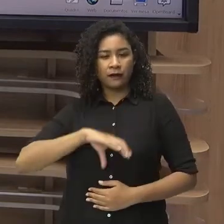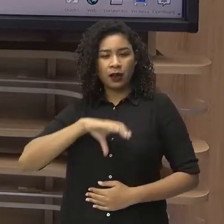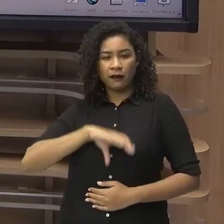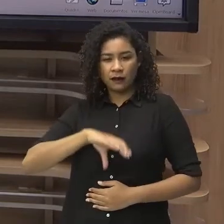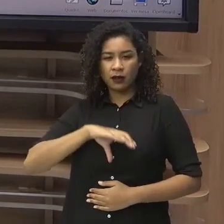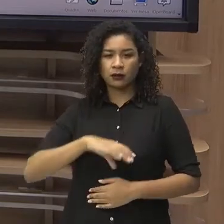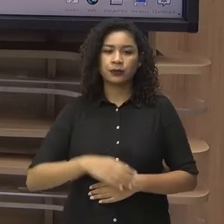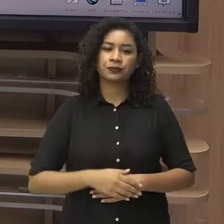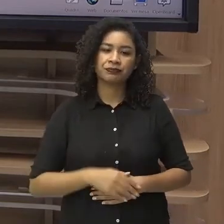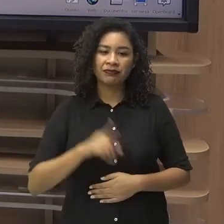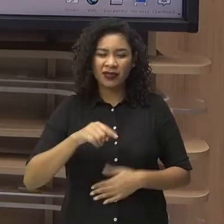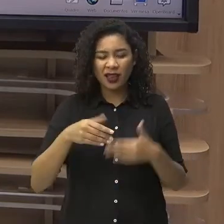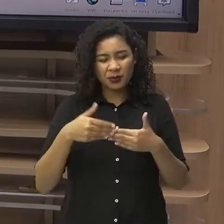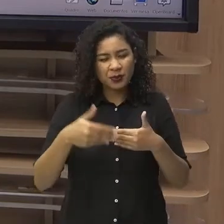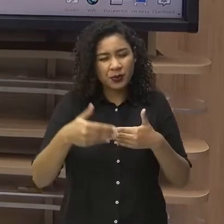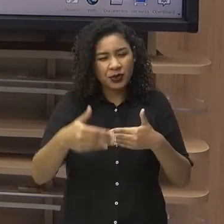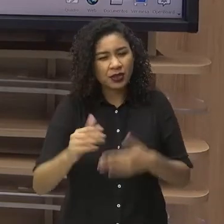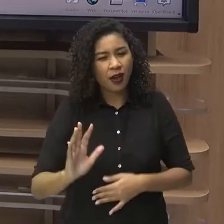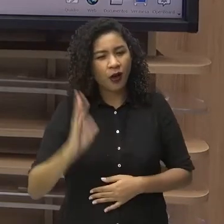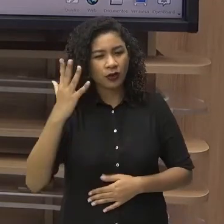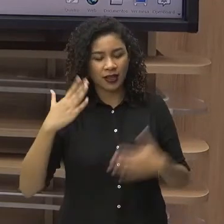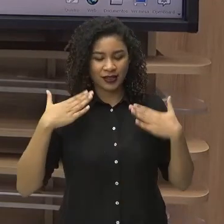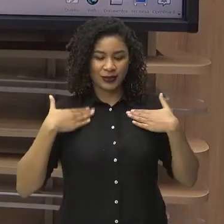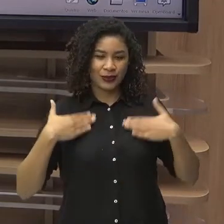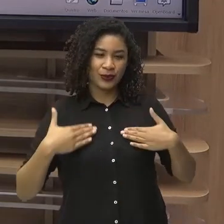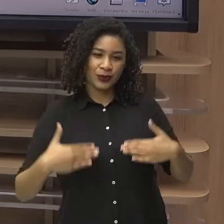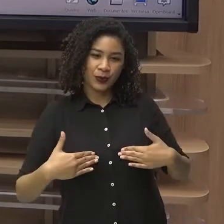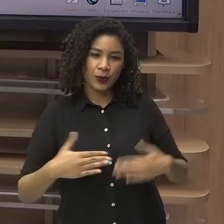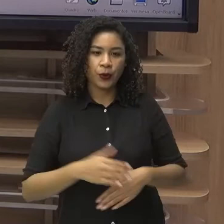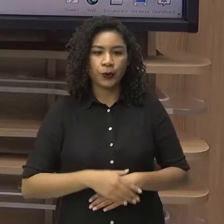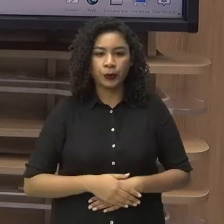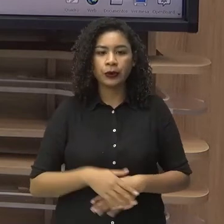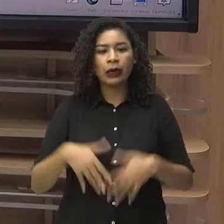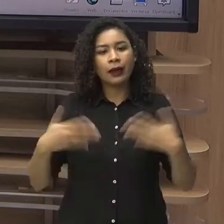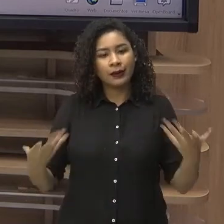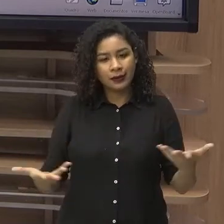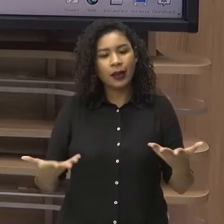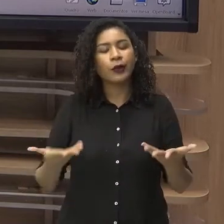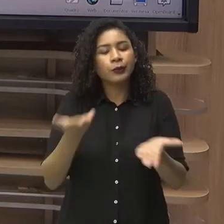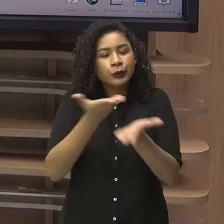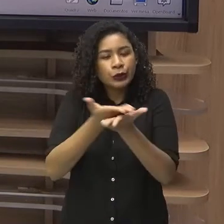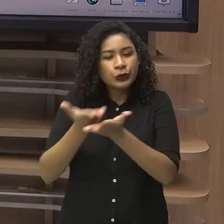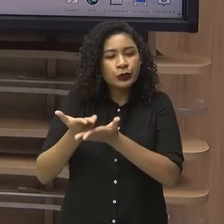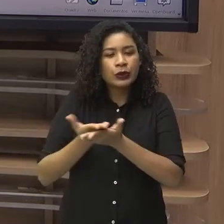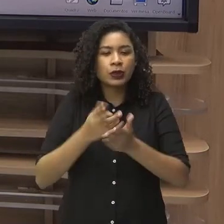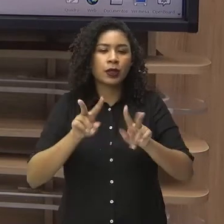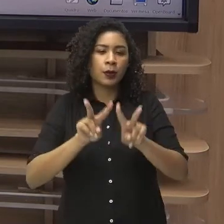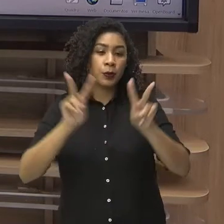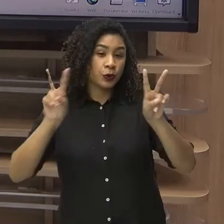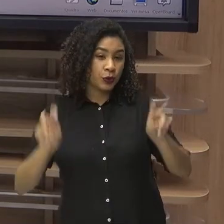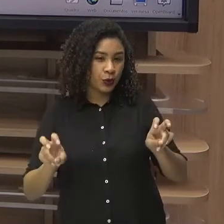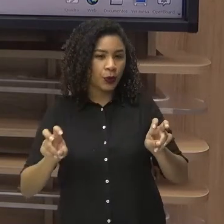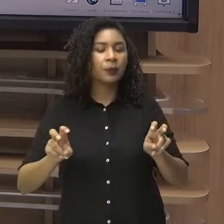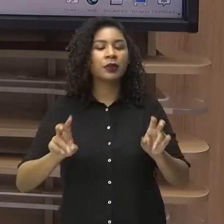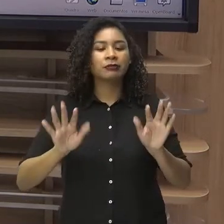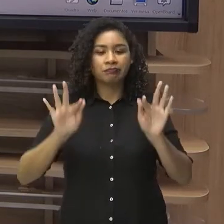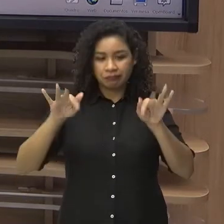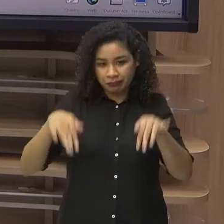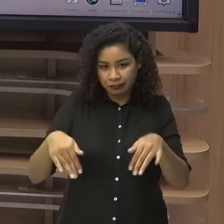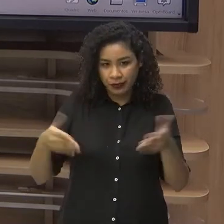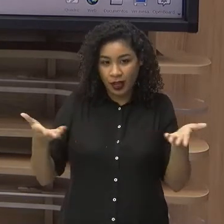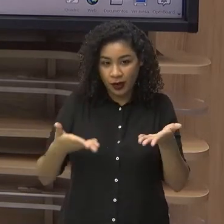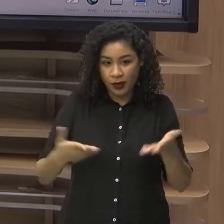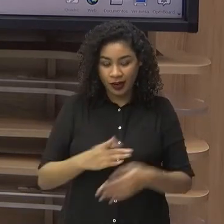alguns processos que vão acontecer no corpo também, certo? Então a gente pôde observar mais aí sobre o sistema genital. Agora a gente vai para a